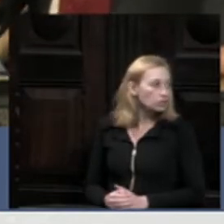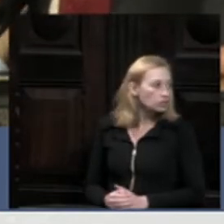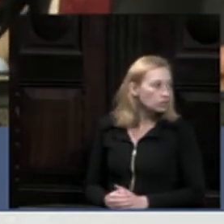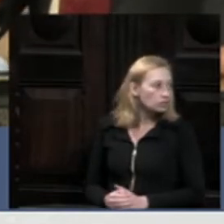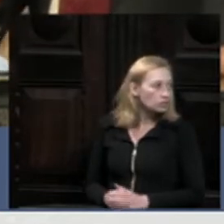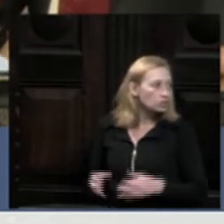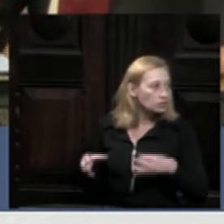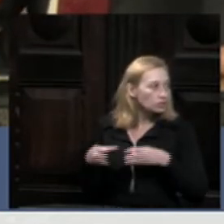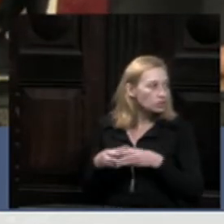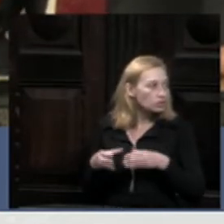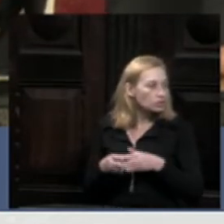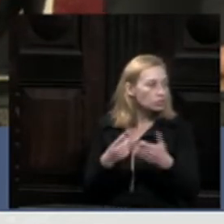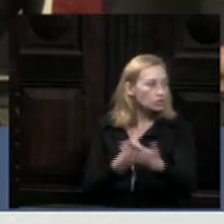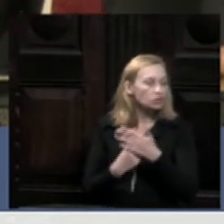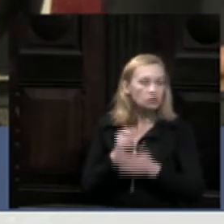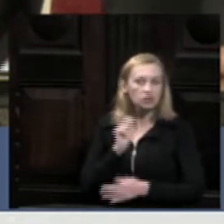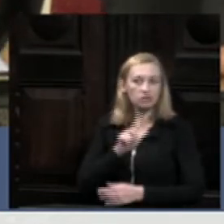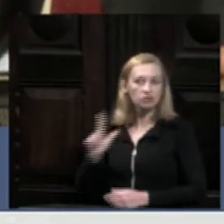Pela Comissão de Defesa Civil,